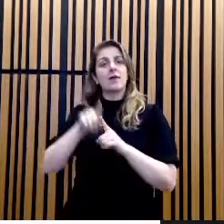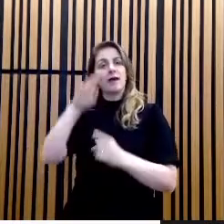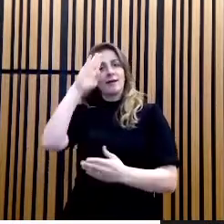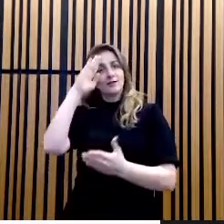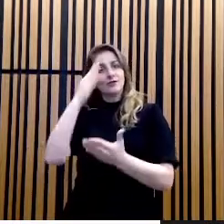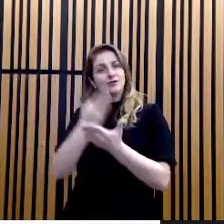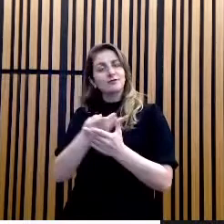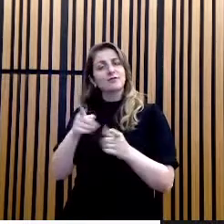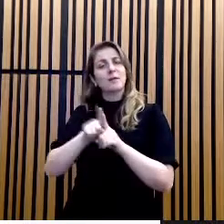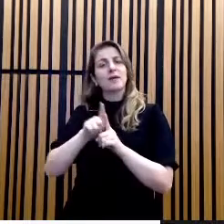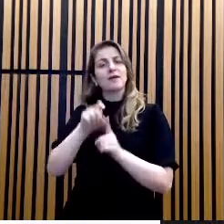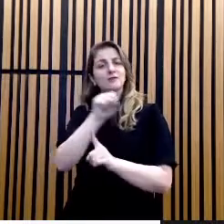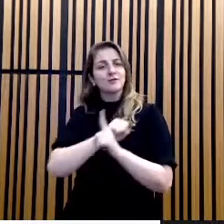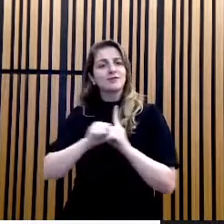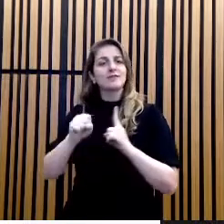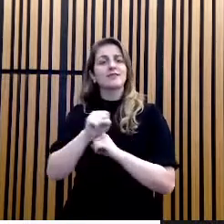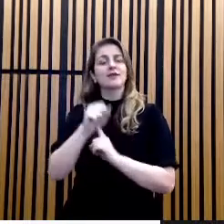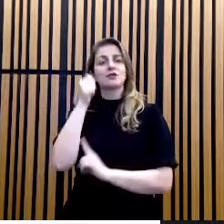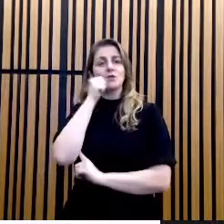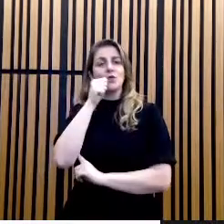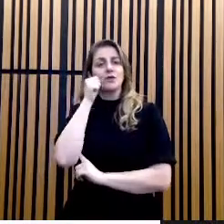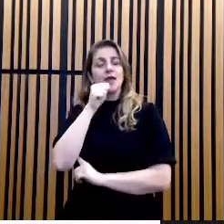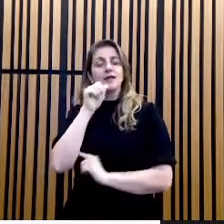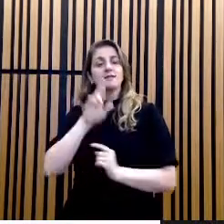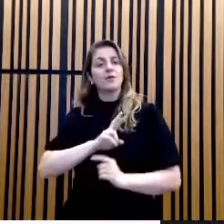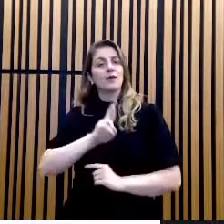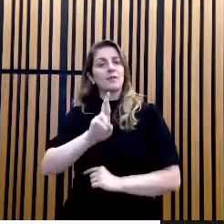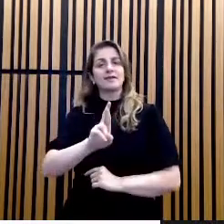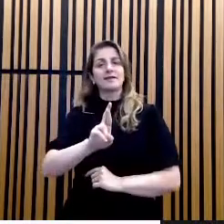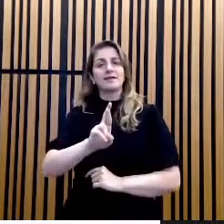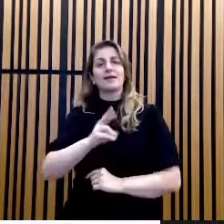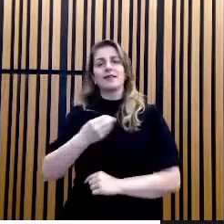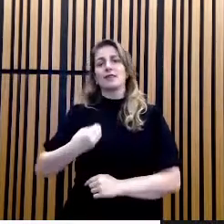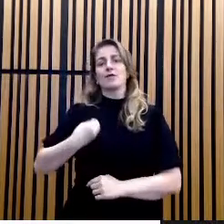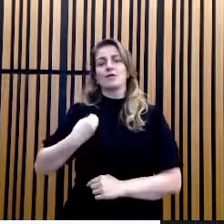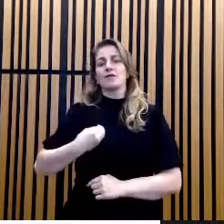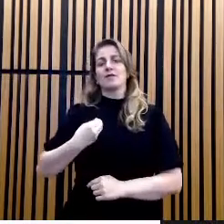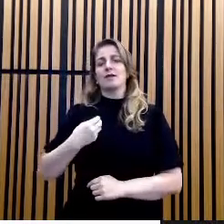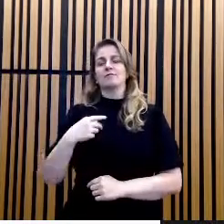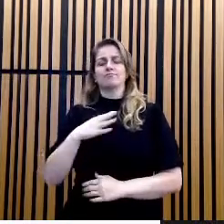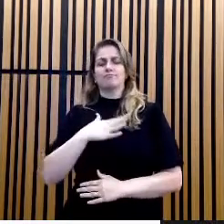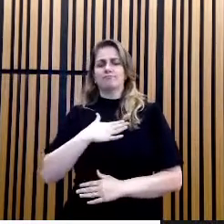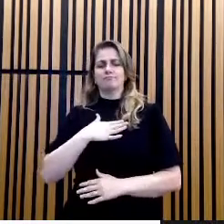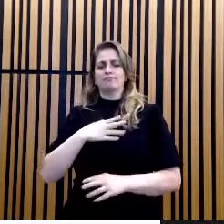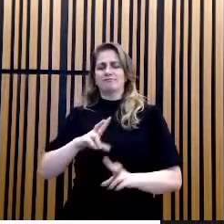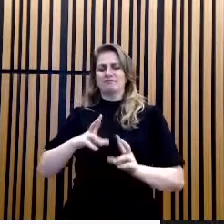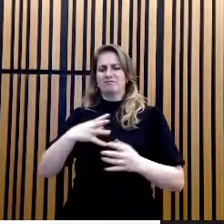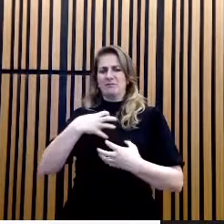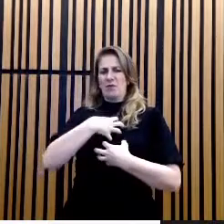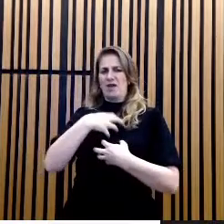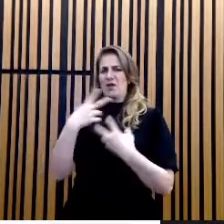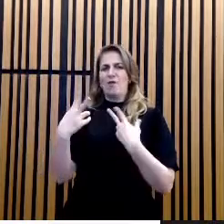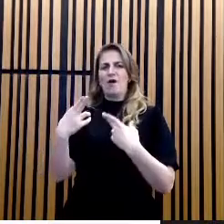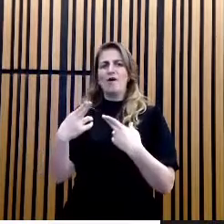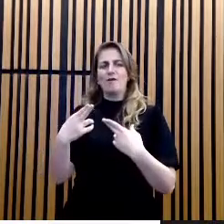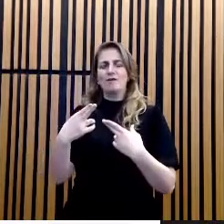sobre as mulheres de meia-idade não representam suas vidas. o que se falava não faz mais sentido.